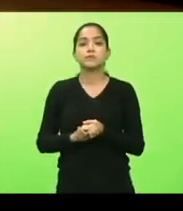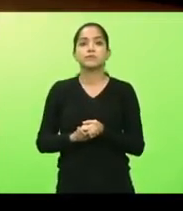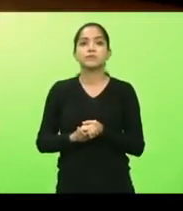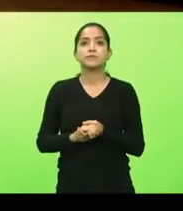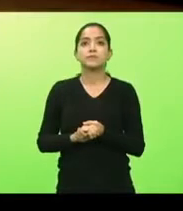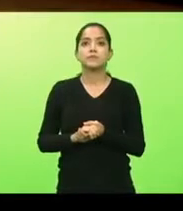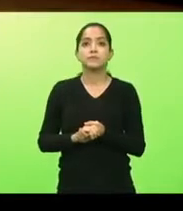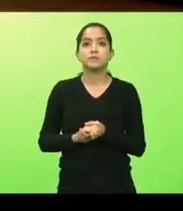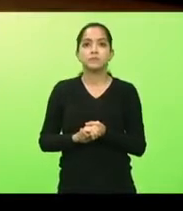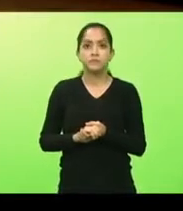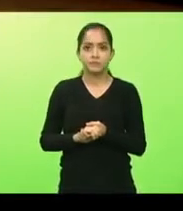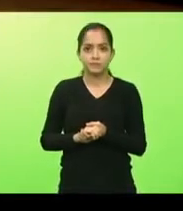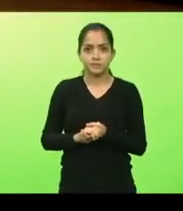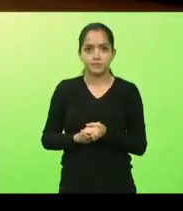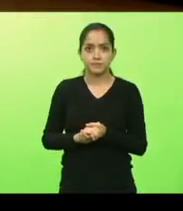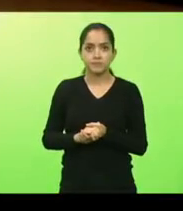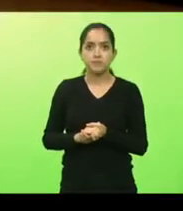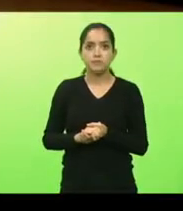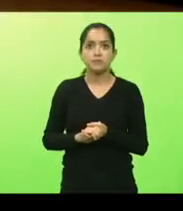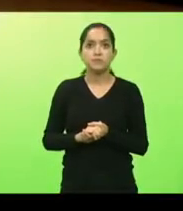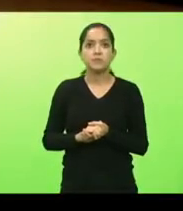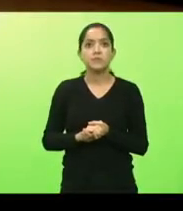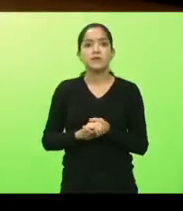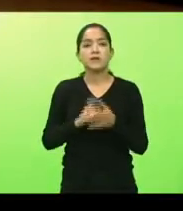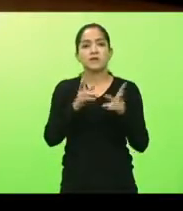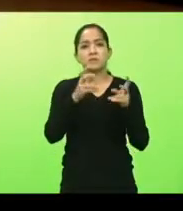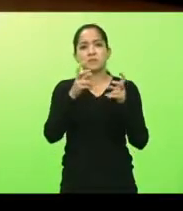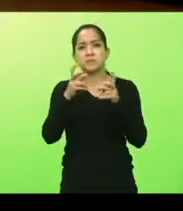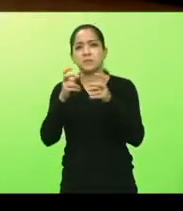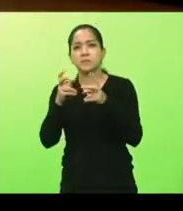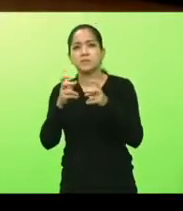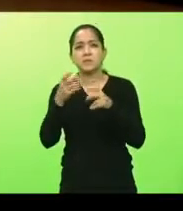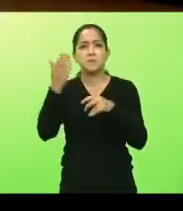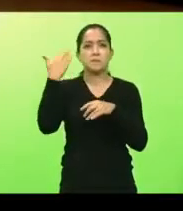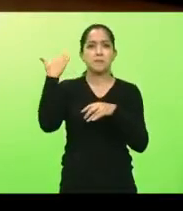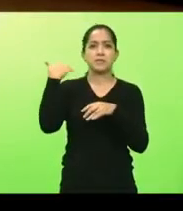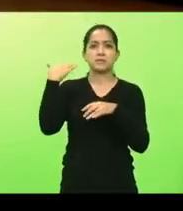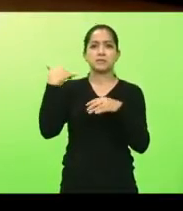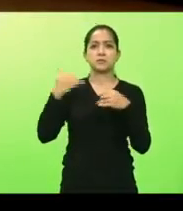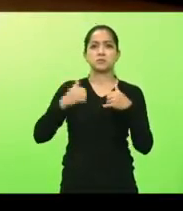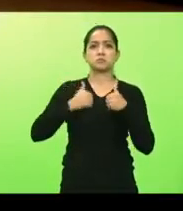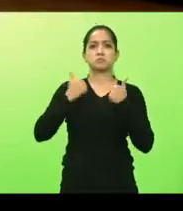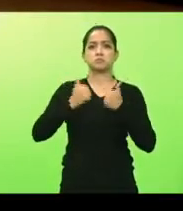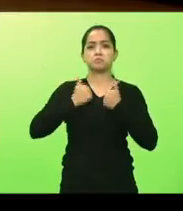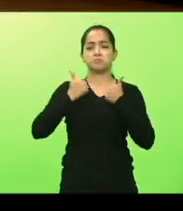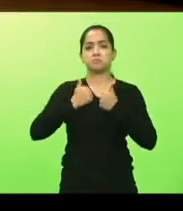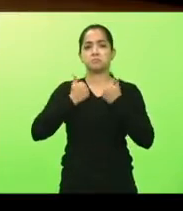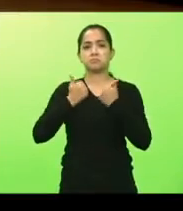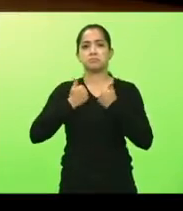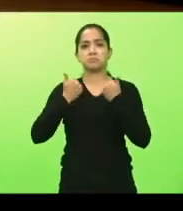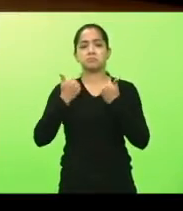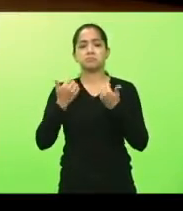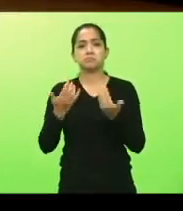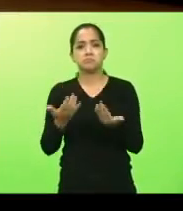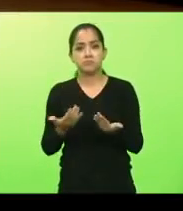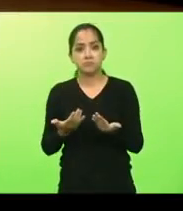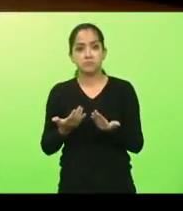um passado, né, de arrogância, de prepotência, de